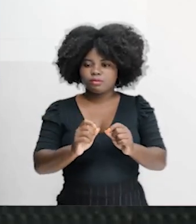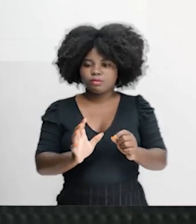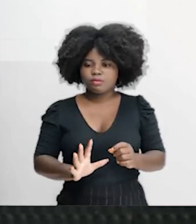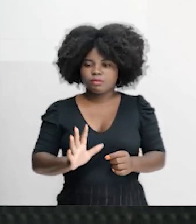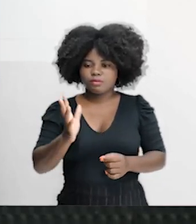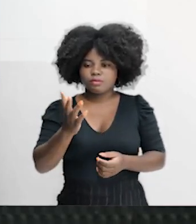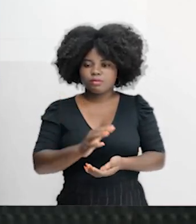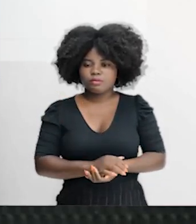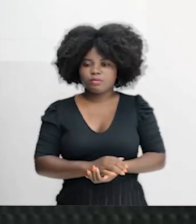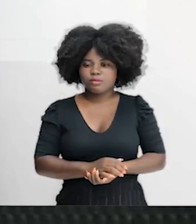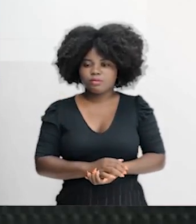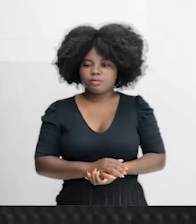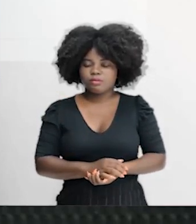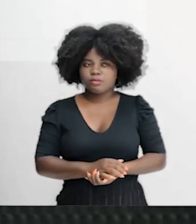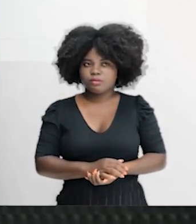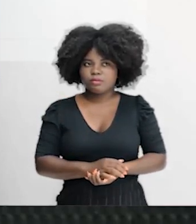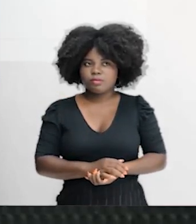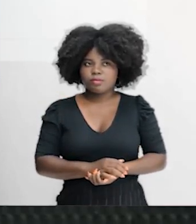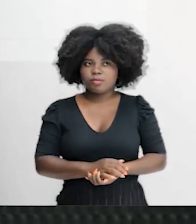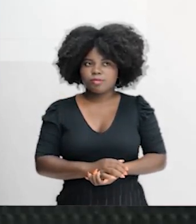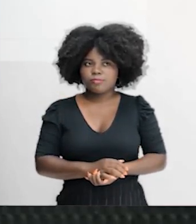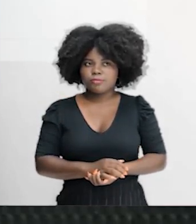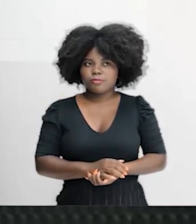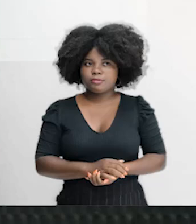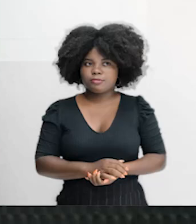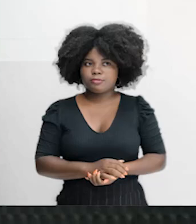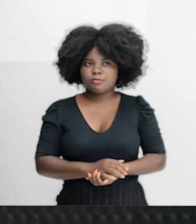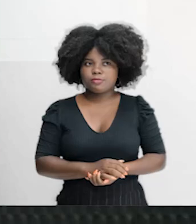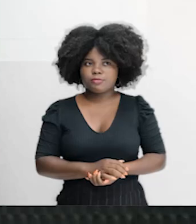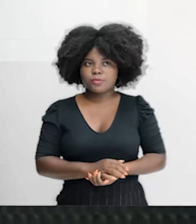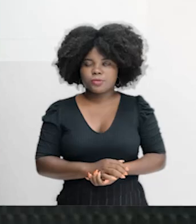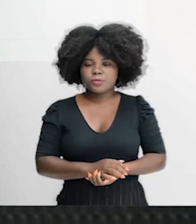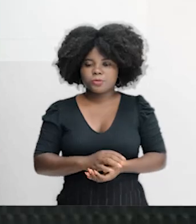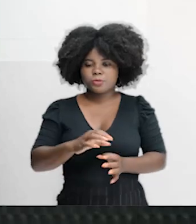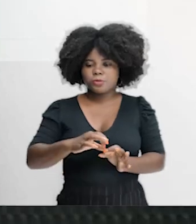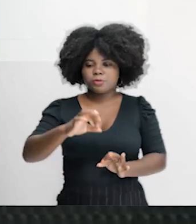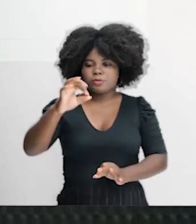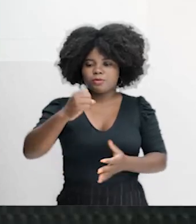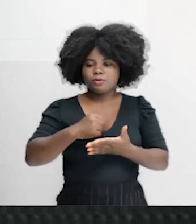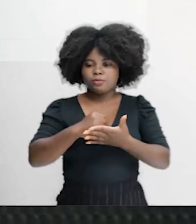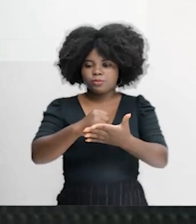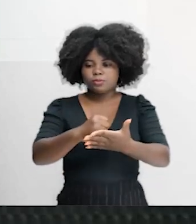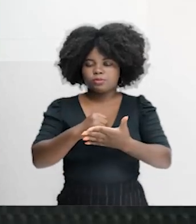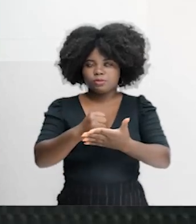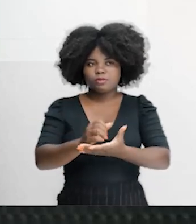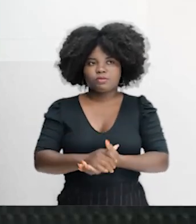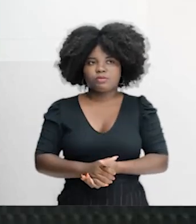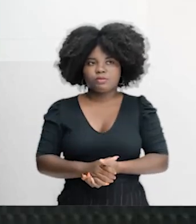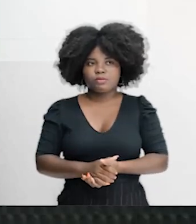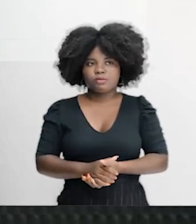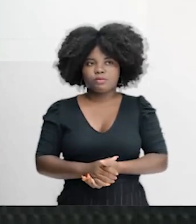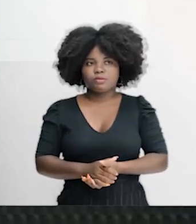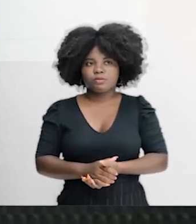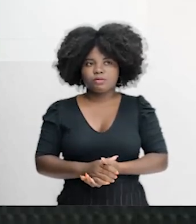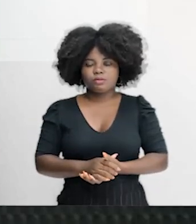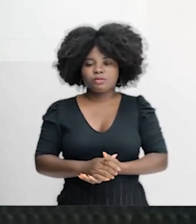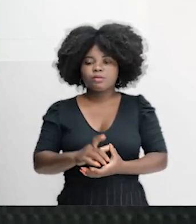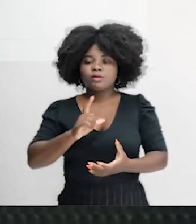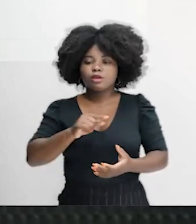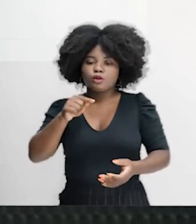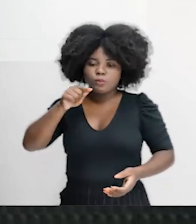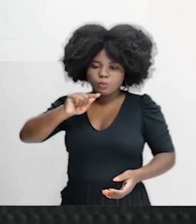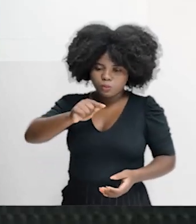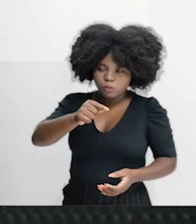fazer? Eu vou passar por uma reta auxiliar. Essa reta auxiliar vai passar pela origem e